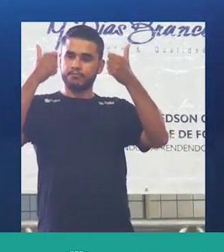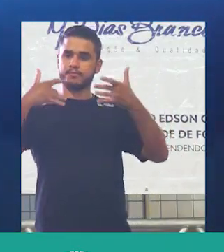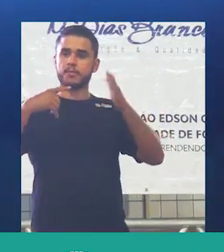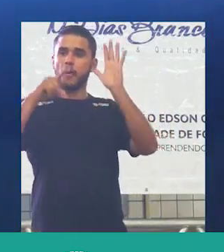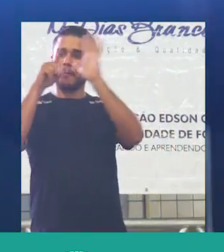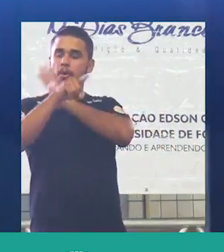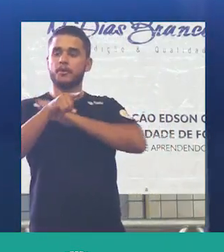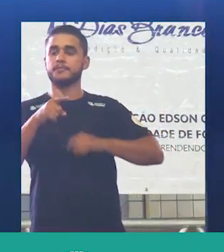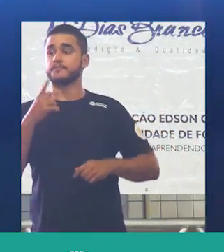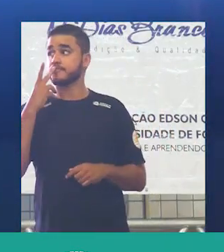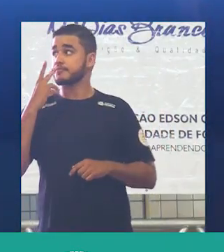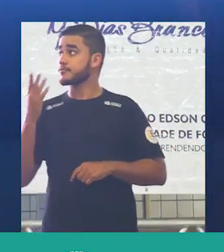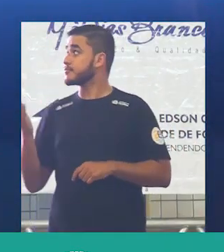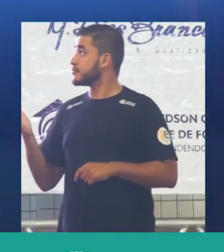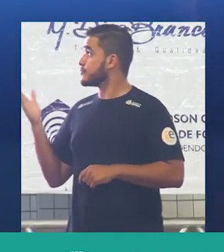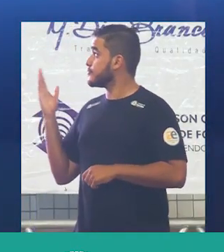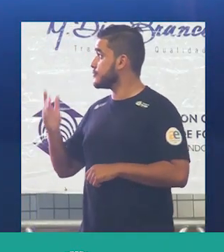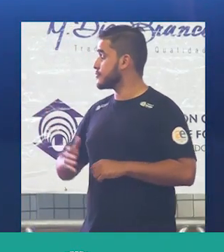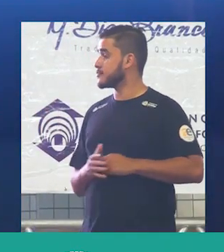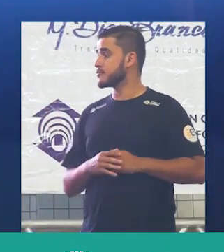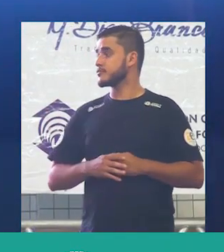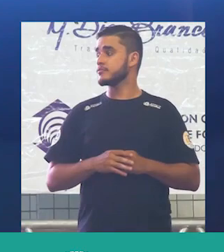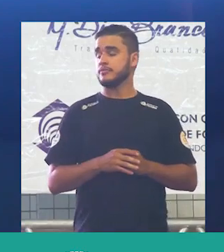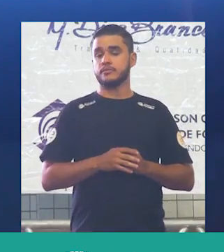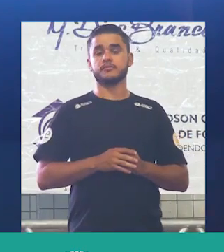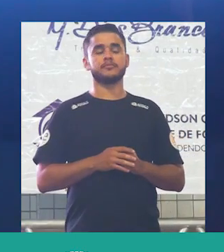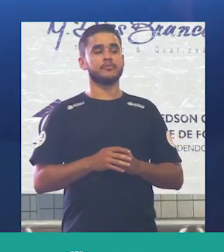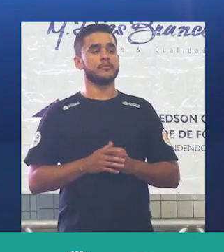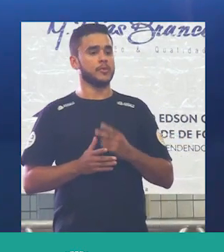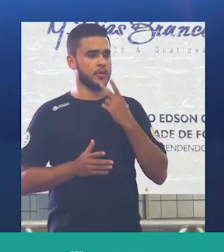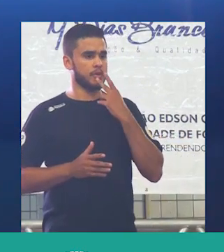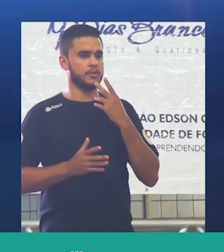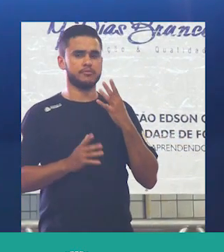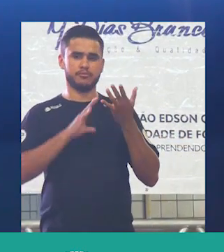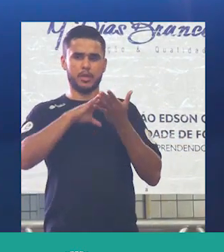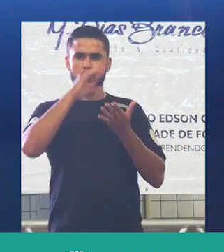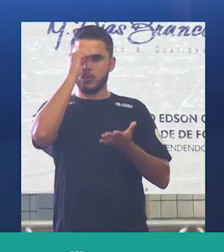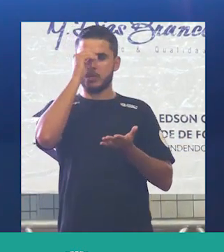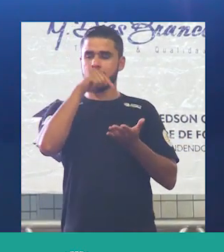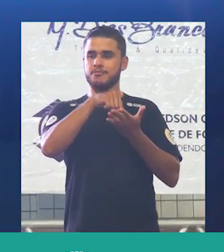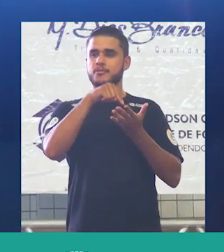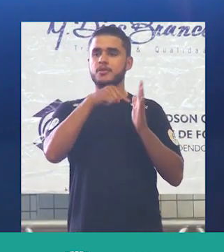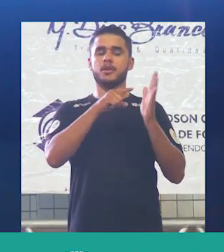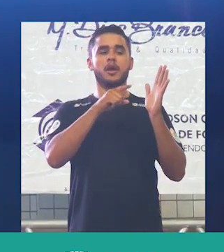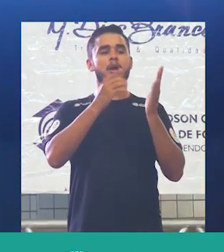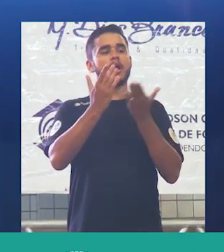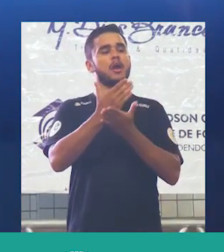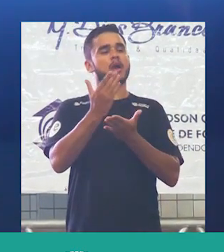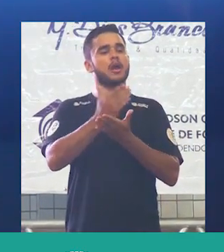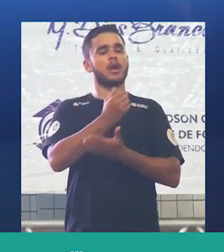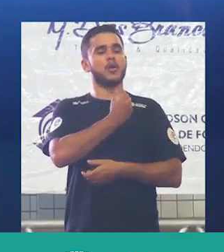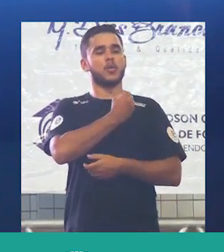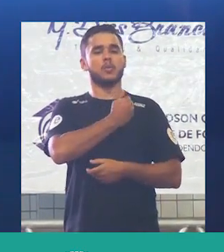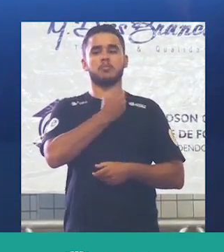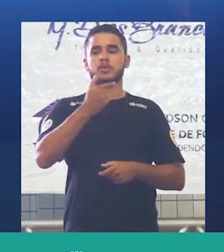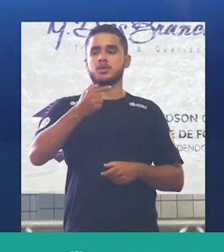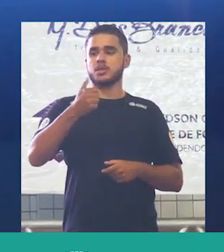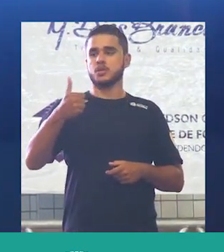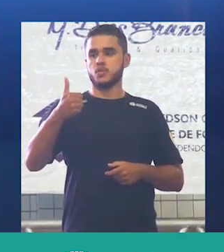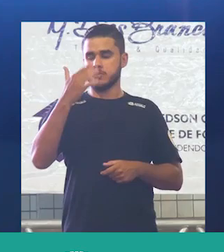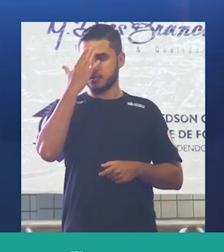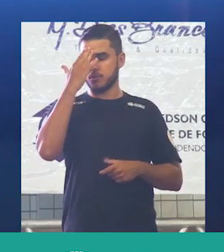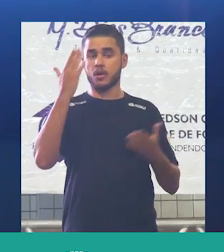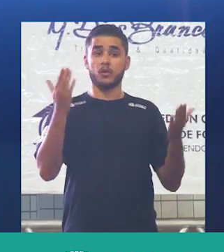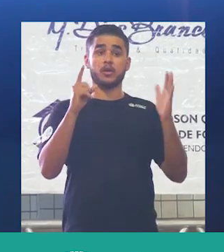como a letra correta a letra E. A gente botou uma teoriazinha simples, né? Na página 71, e as nossas